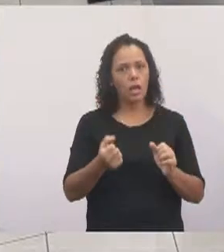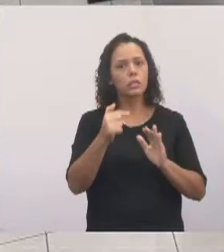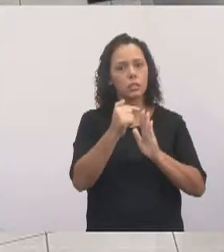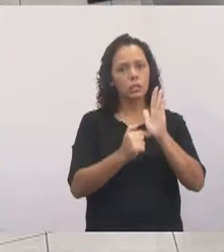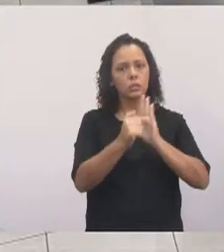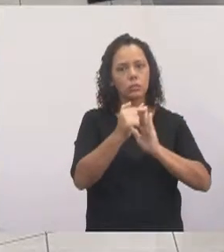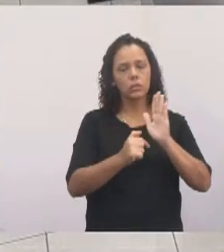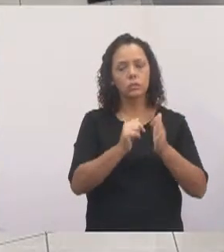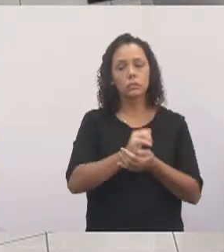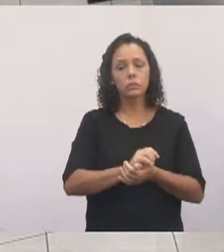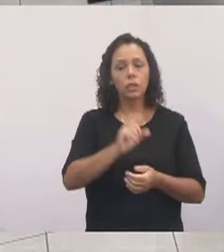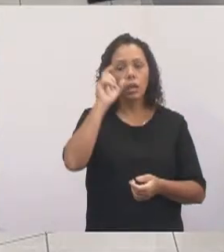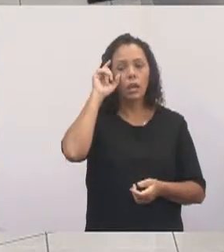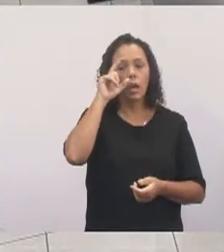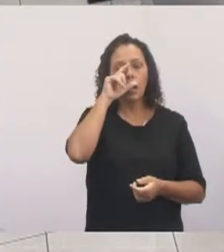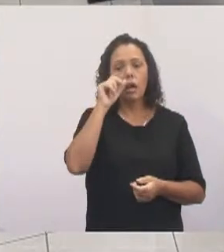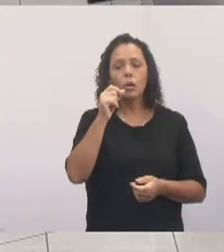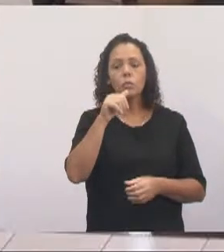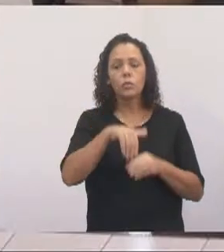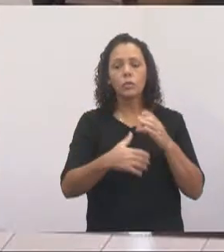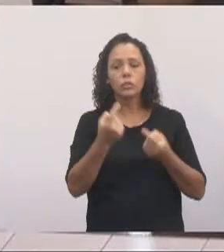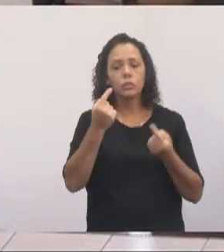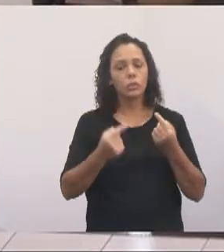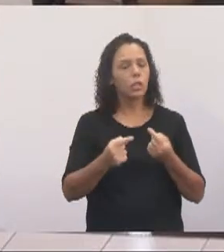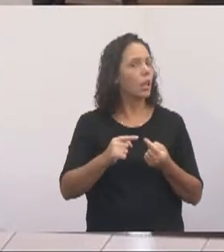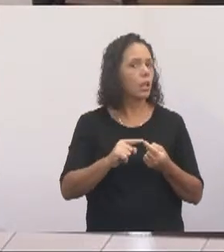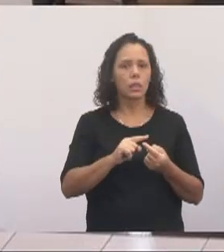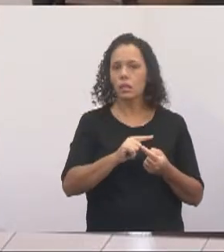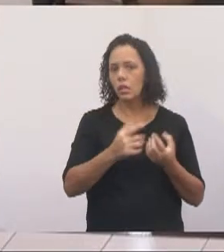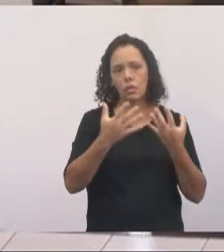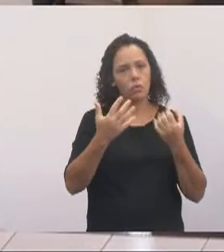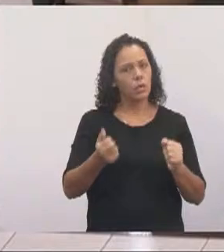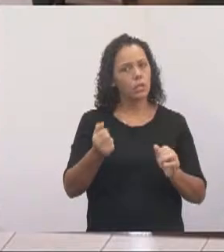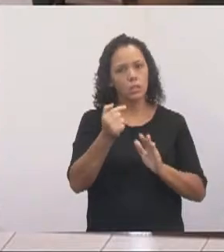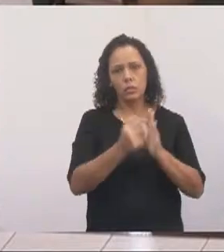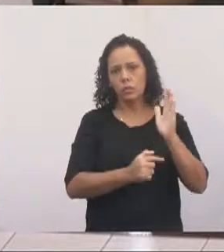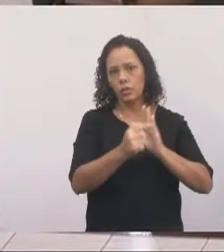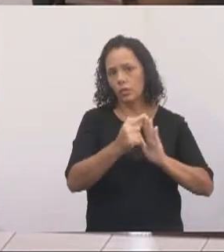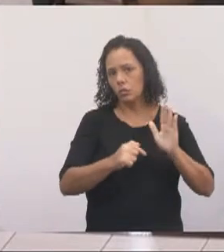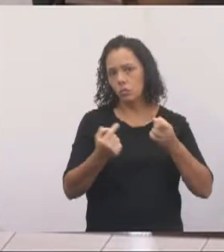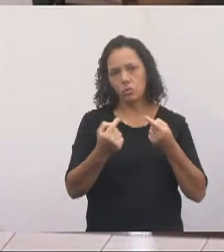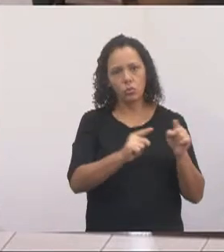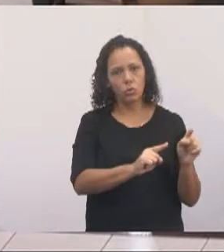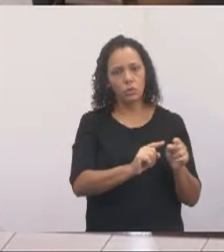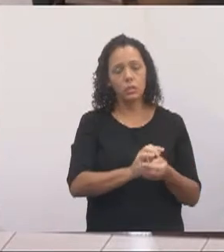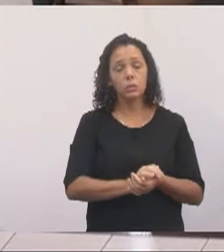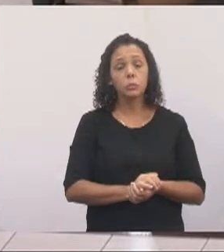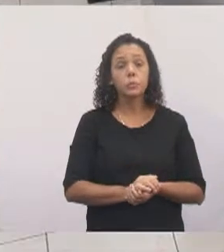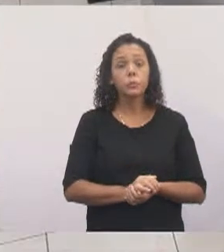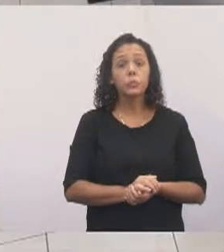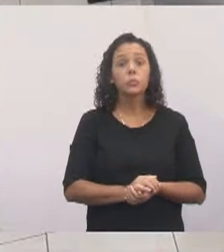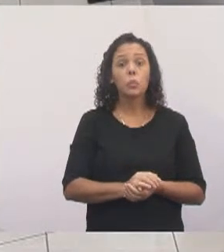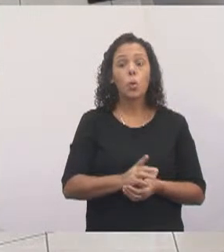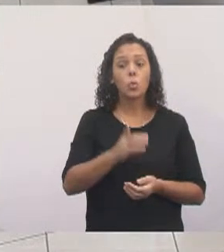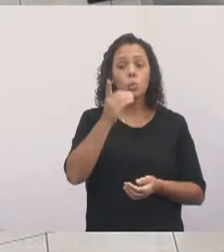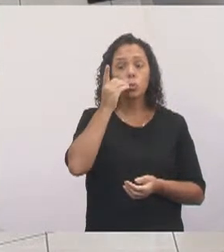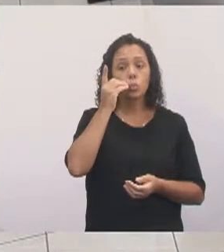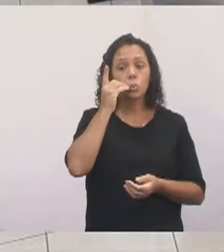vota o vereador Abner Rosa? Contrário ao veto. Como vota o vereador Dude? Favorável ao veto.